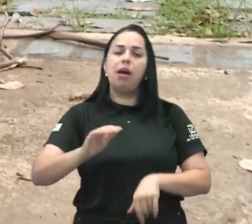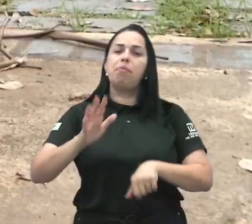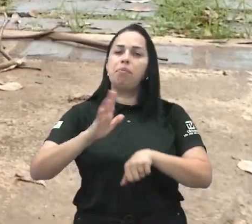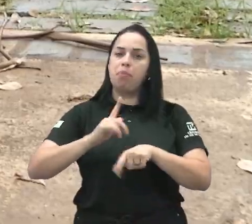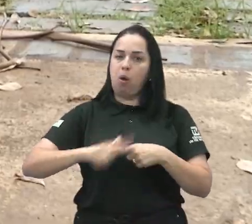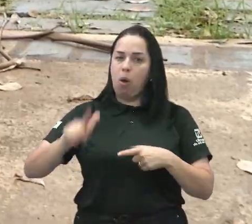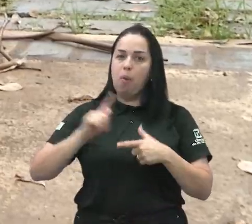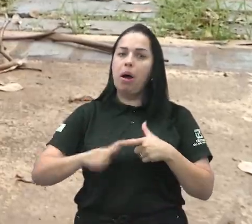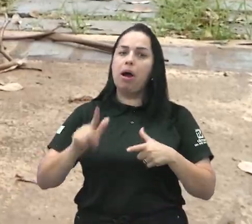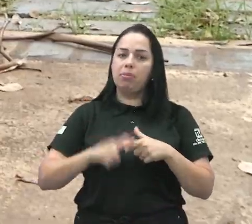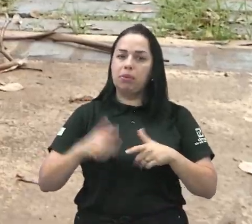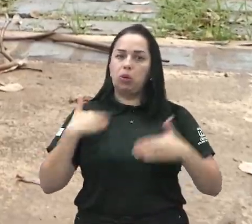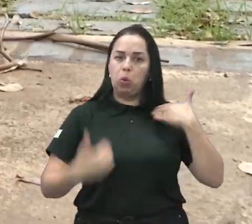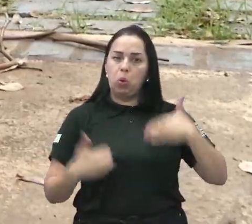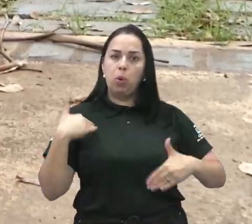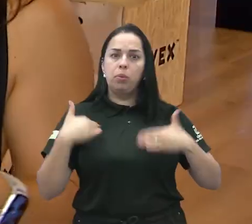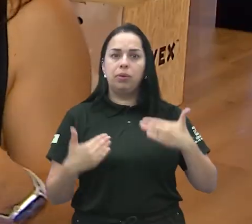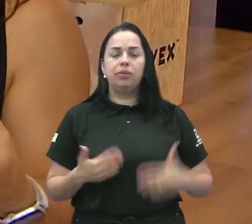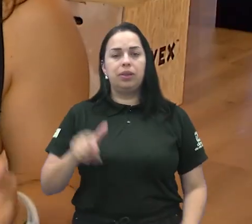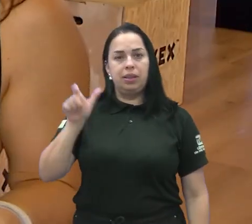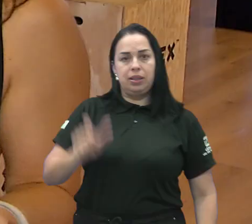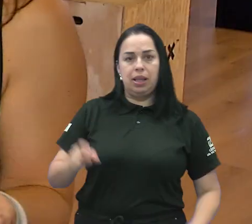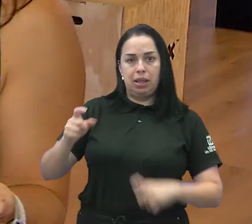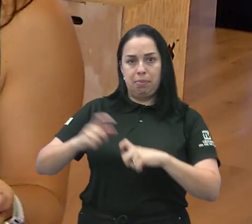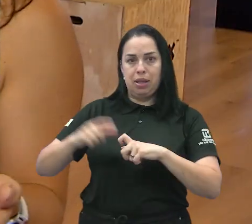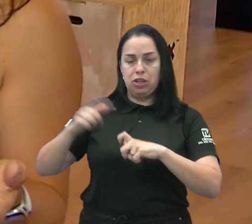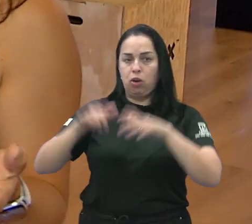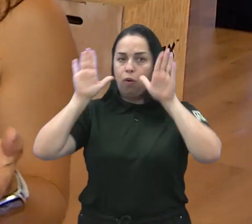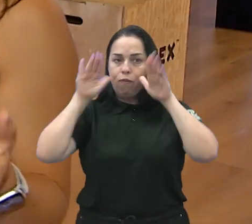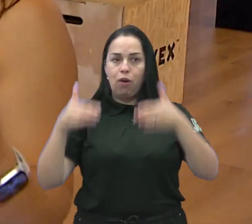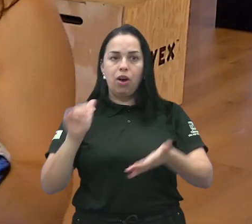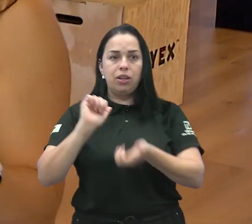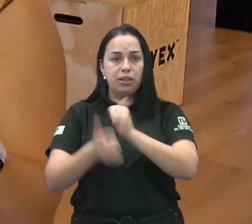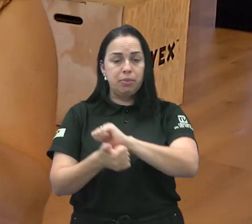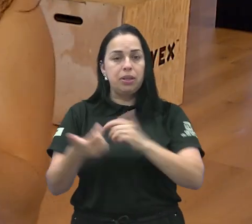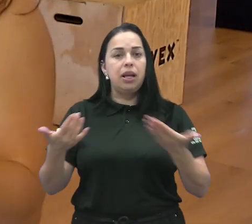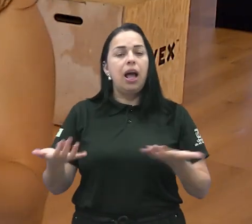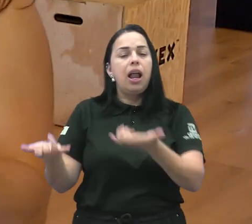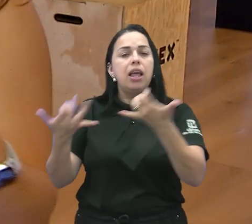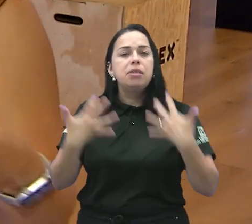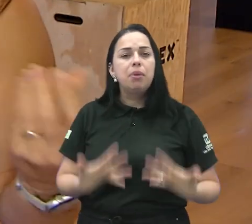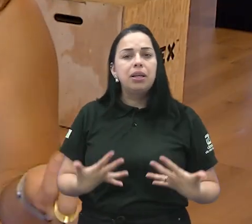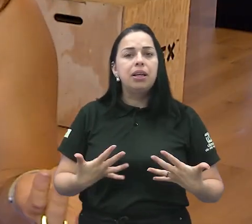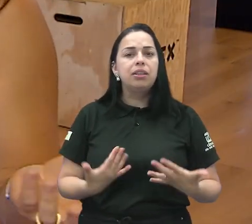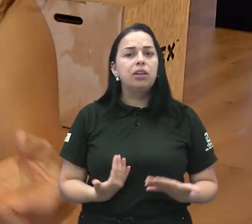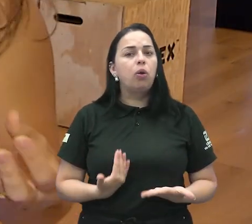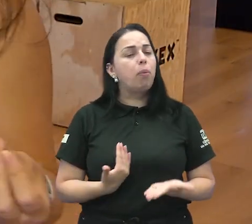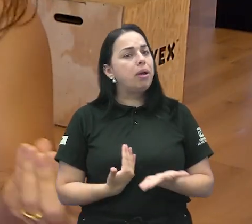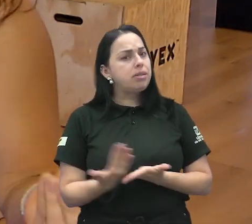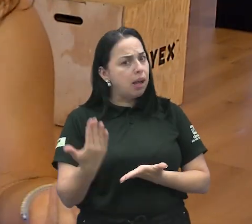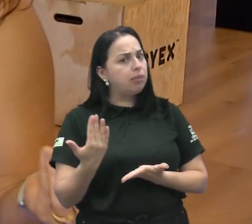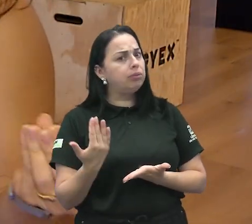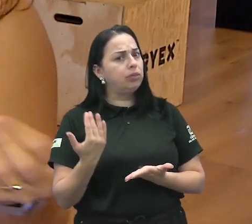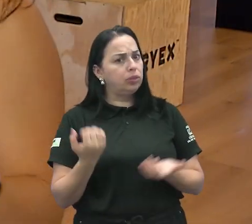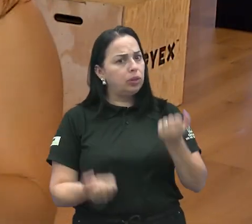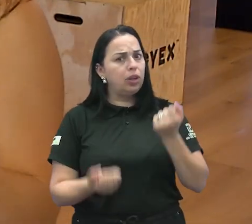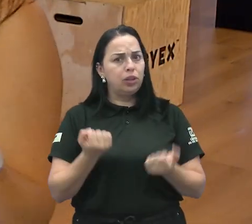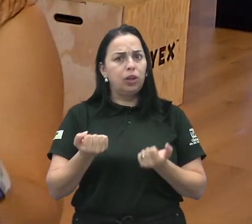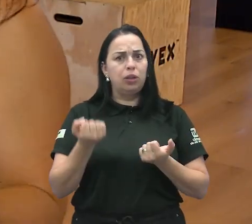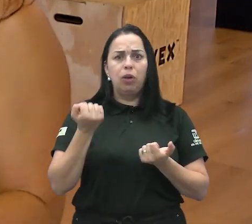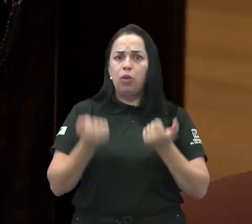e aproveitamento dos exercícios. Essa médica do esporte explica que as possibilidades de começar uma nova atividade